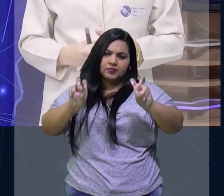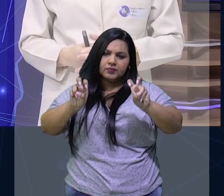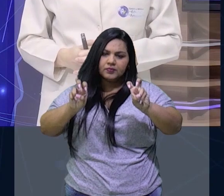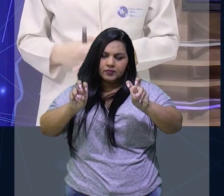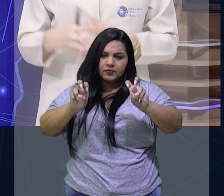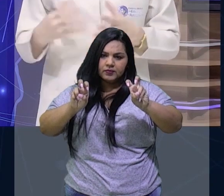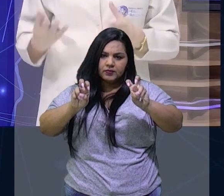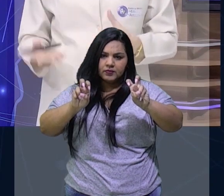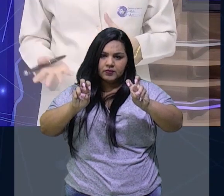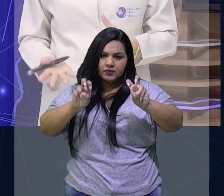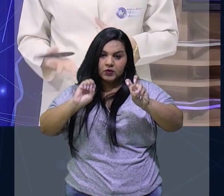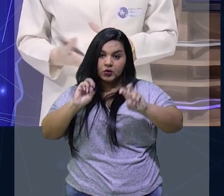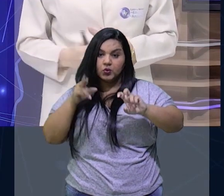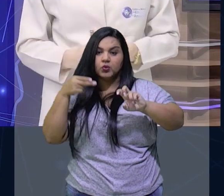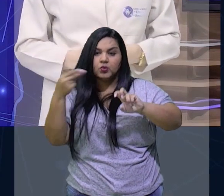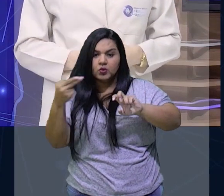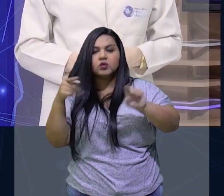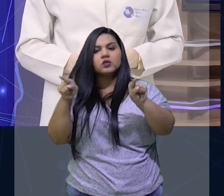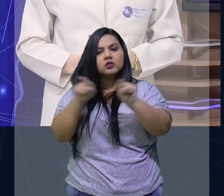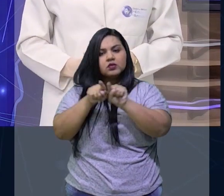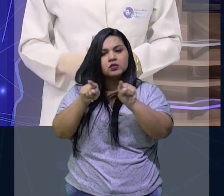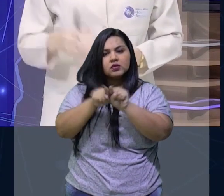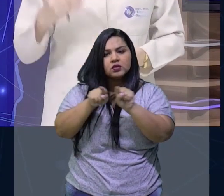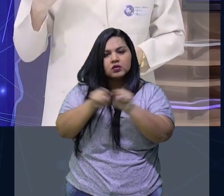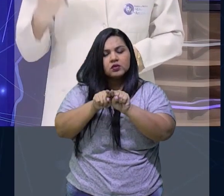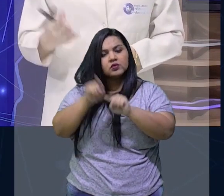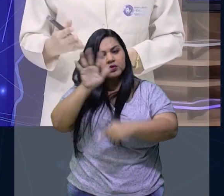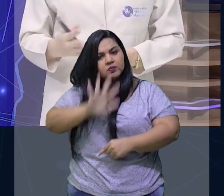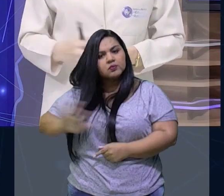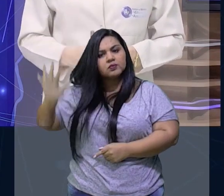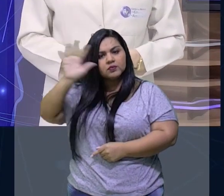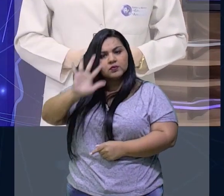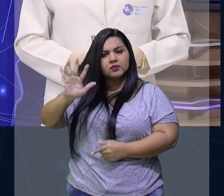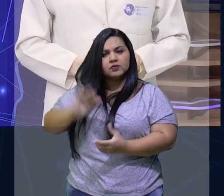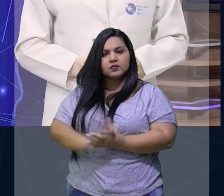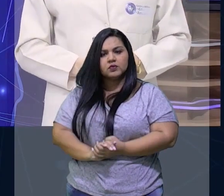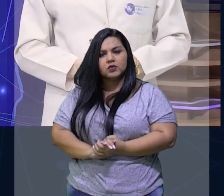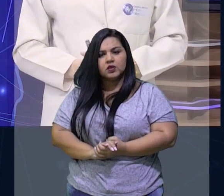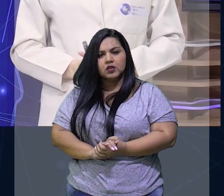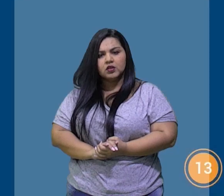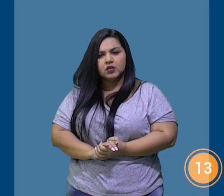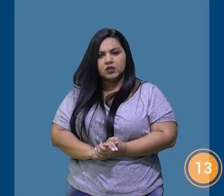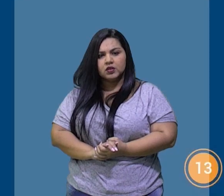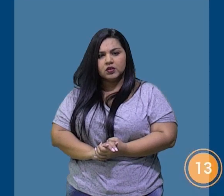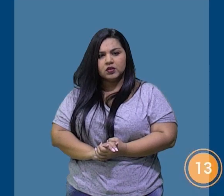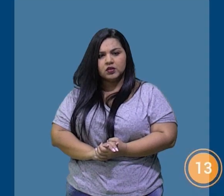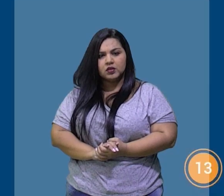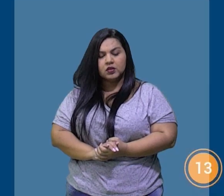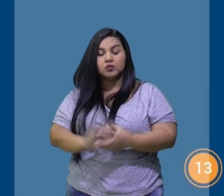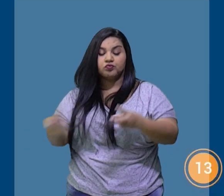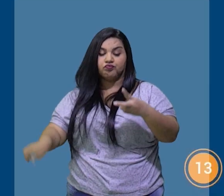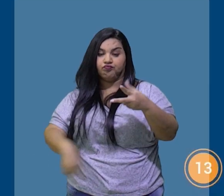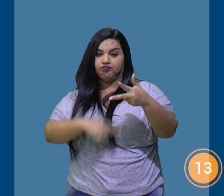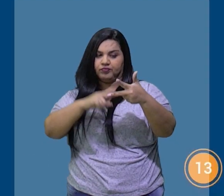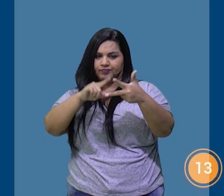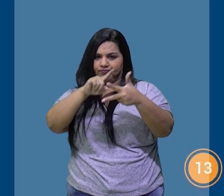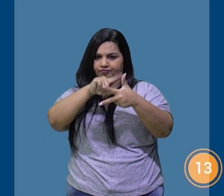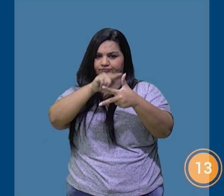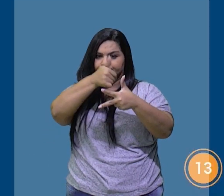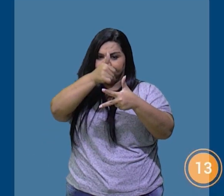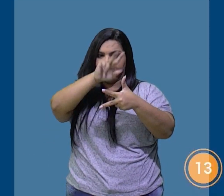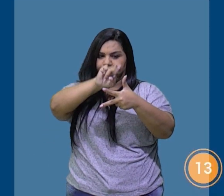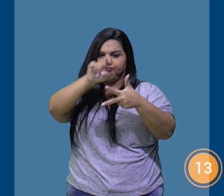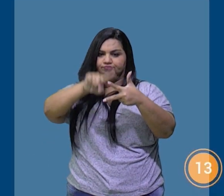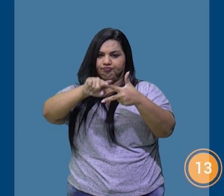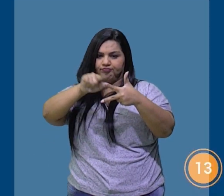no título ou até mesmo no subtítulo do seu mapa. Próximo elemento aí que nós vamos observar, que é